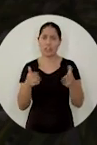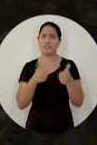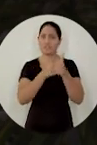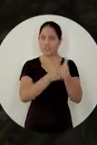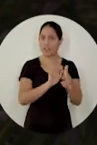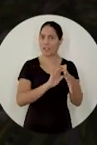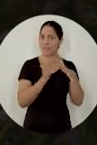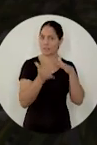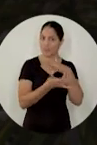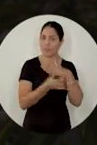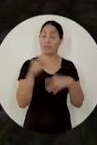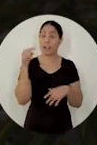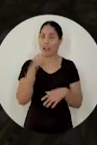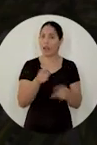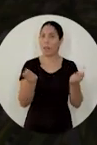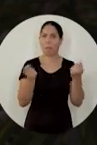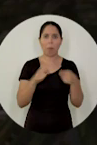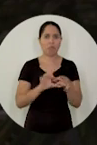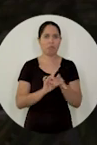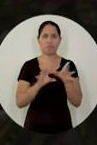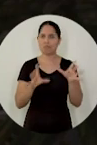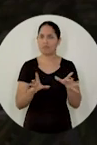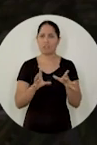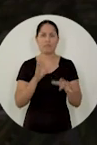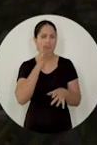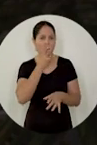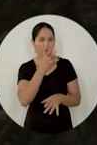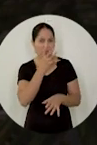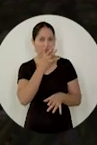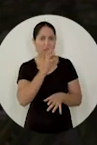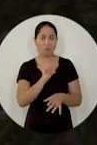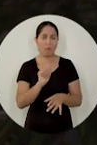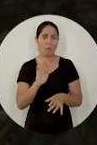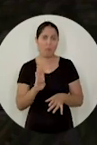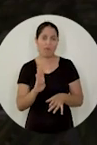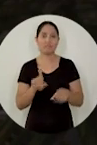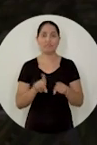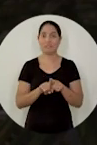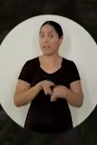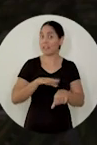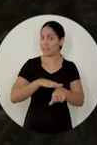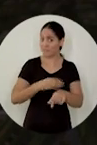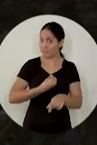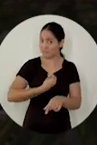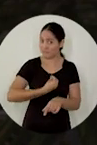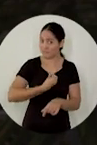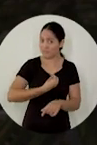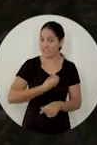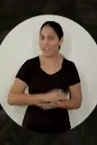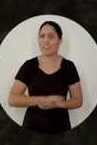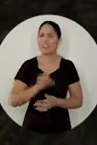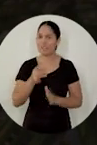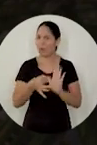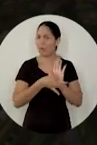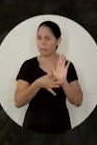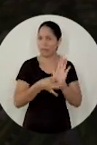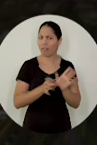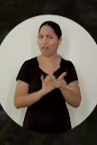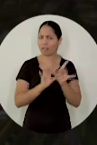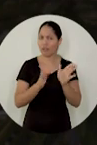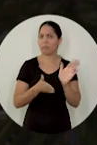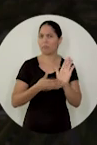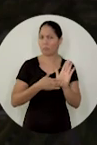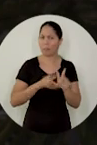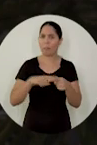nas redes sociais. Por lá você confere tudo o que a Ordem dos Advogados do Brasil vem fazendo em tempo real. E quer sugerir uma